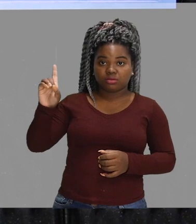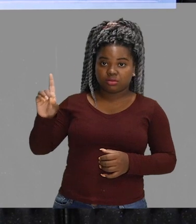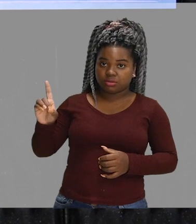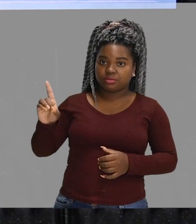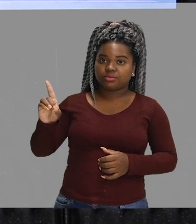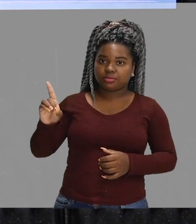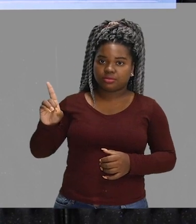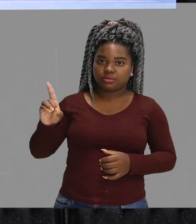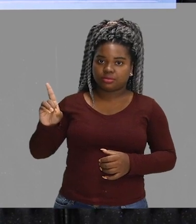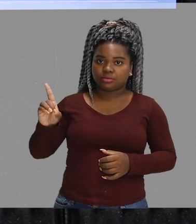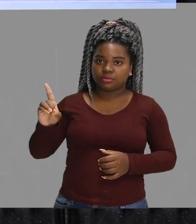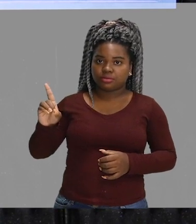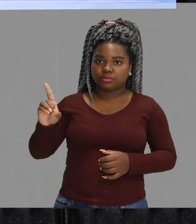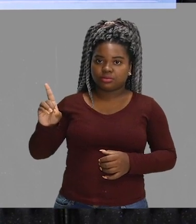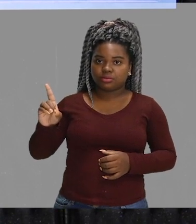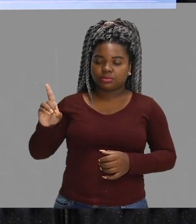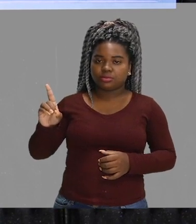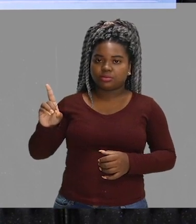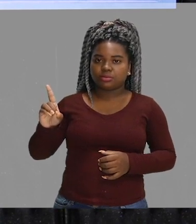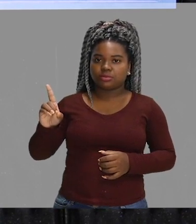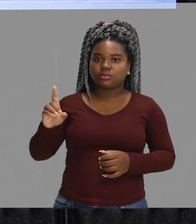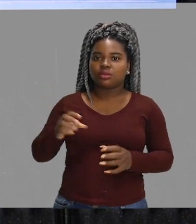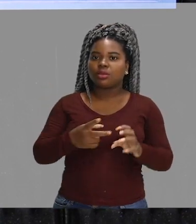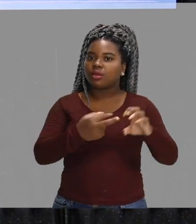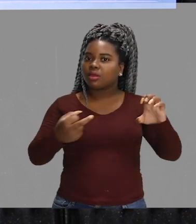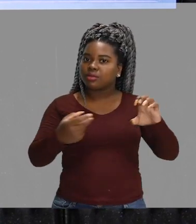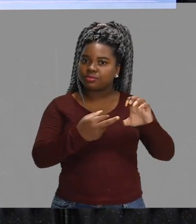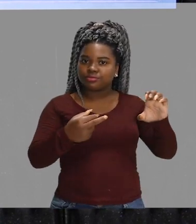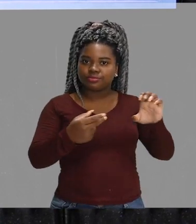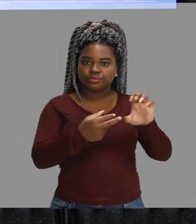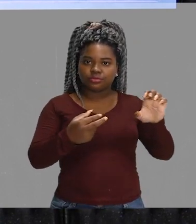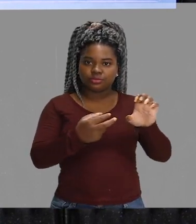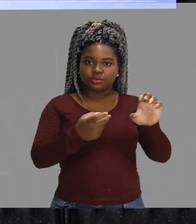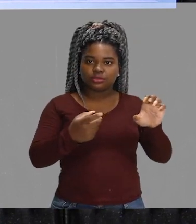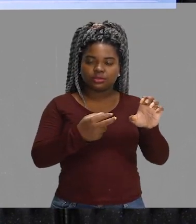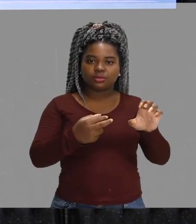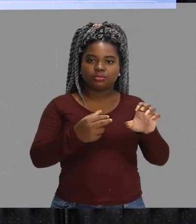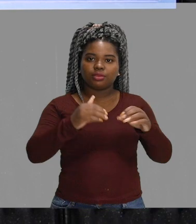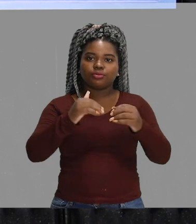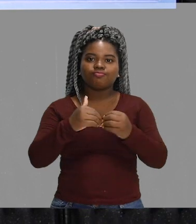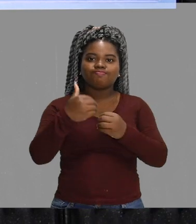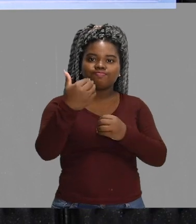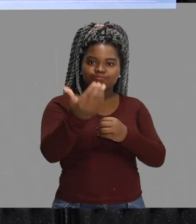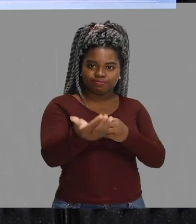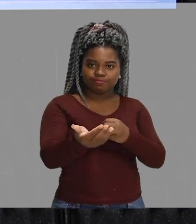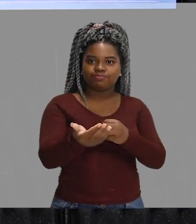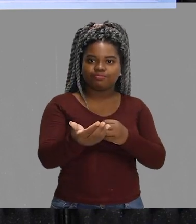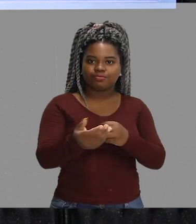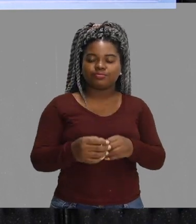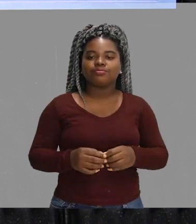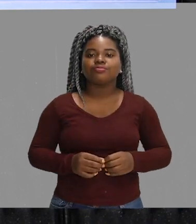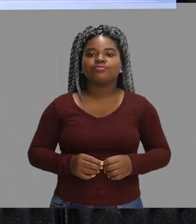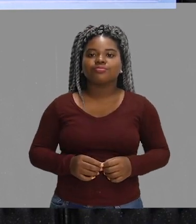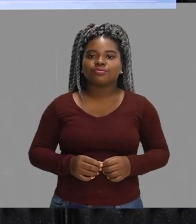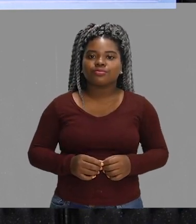17 elétrons. Como fica a sua distribuição eletrônica? 1s2, 2s2,